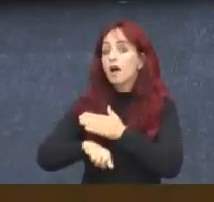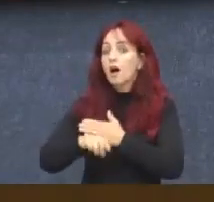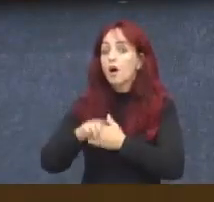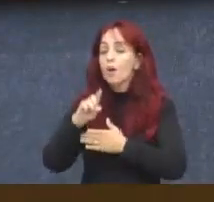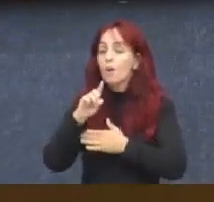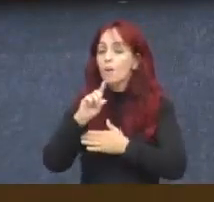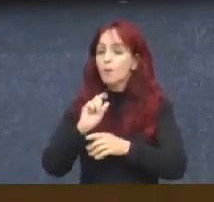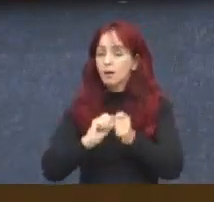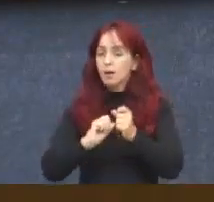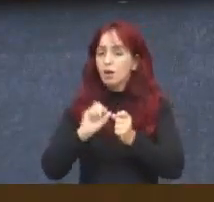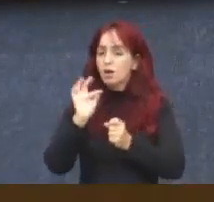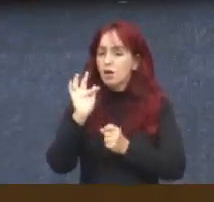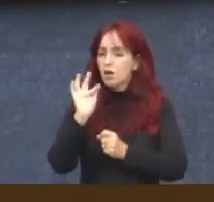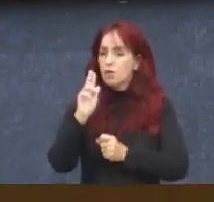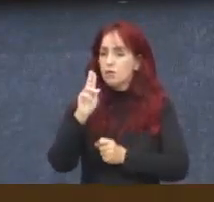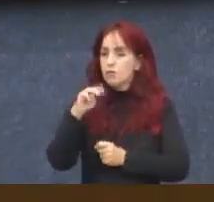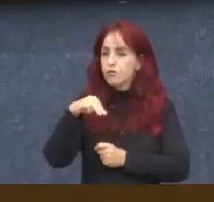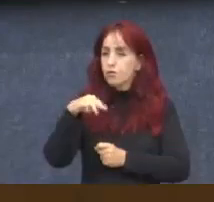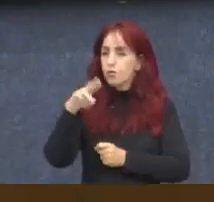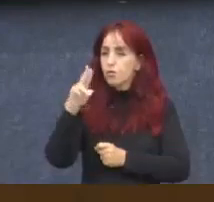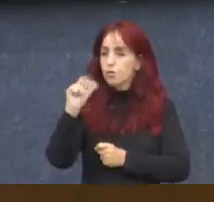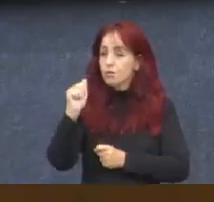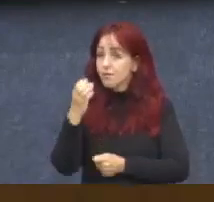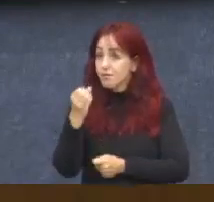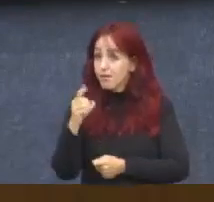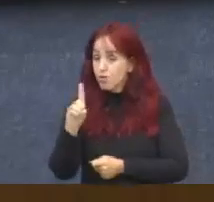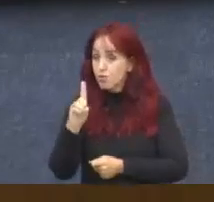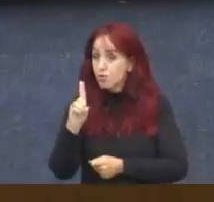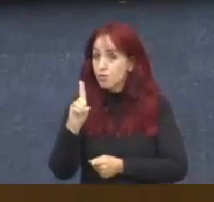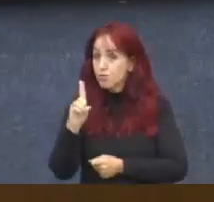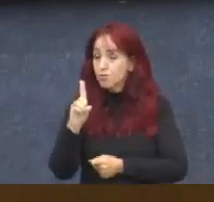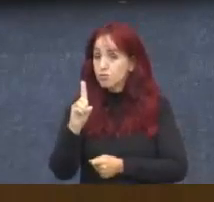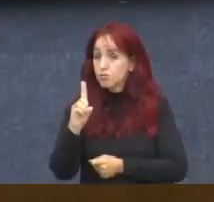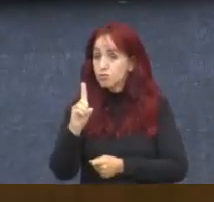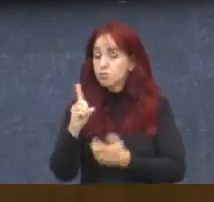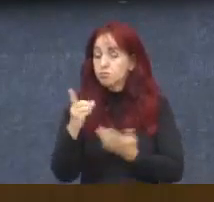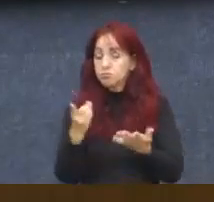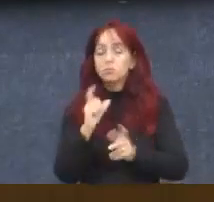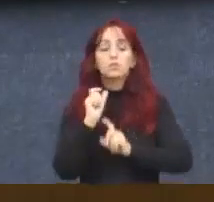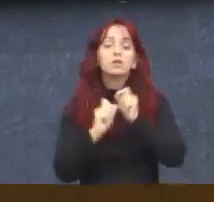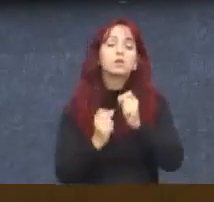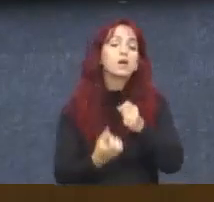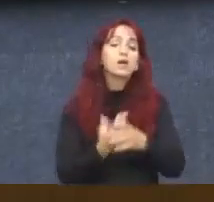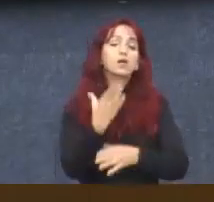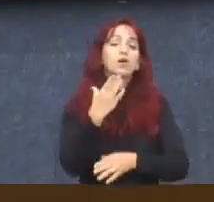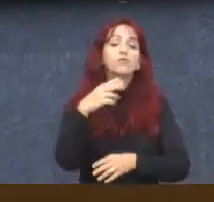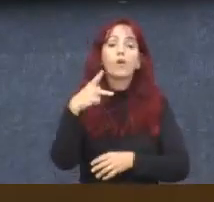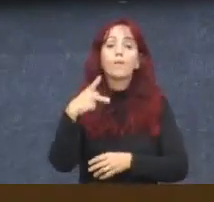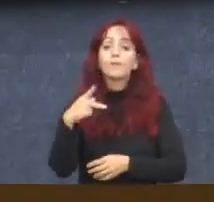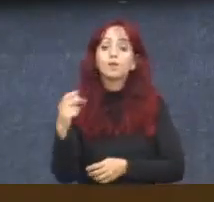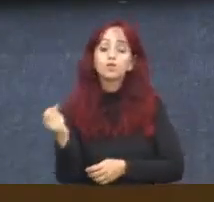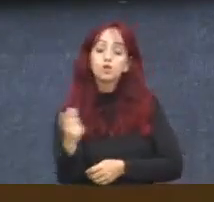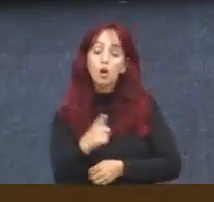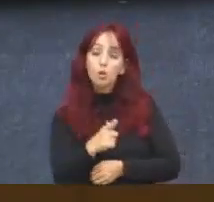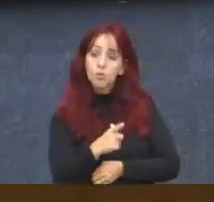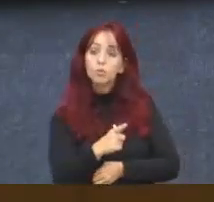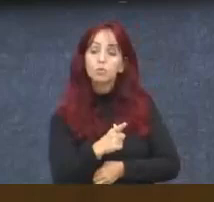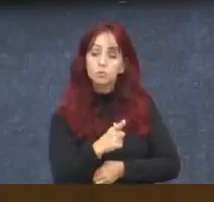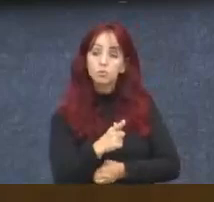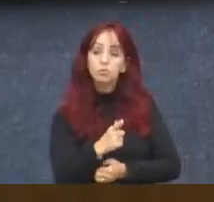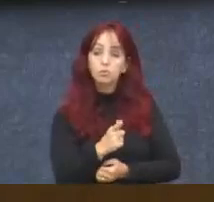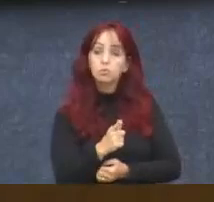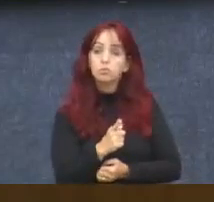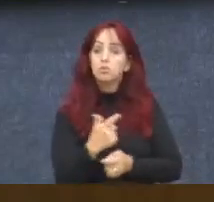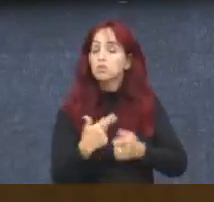contra o fundão eleitoral no Congresso Nacional? O PSOL. O pessoal votou contra esse fundão eleitoral,